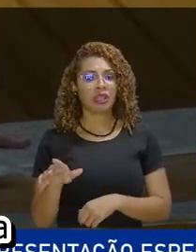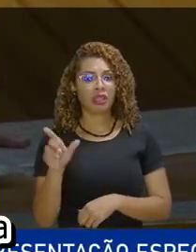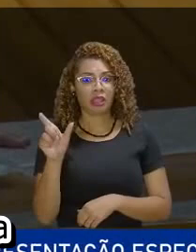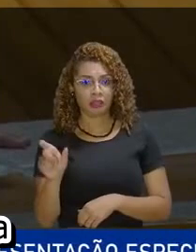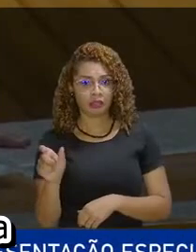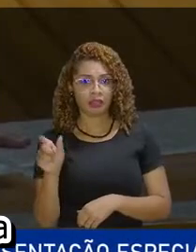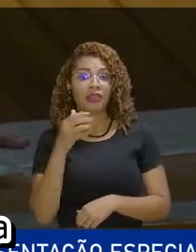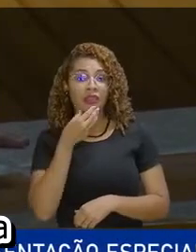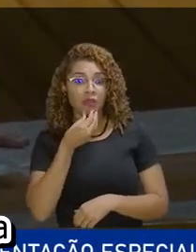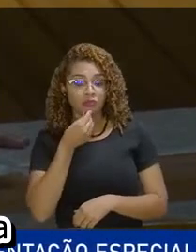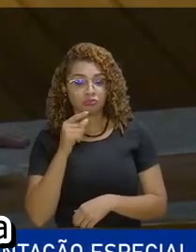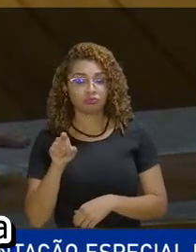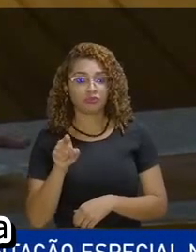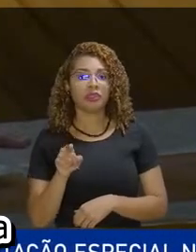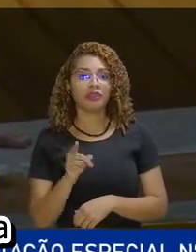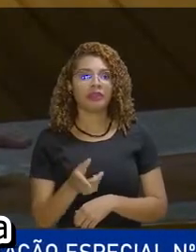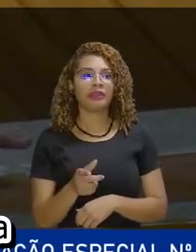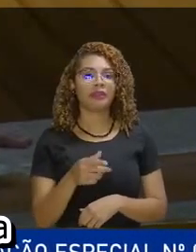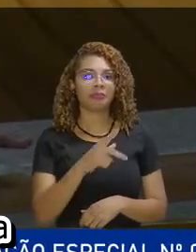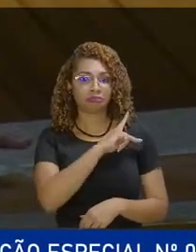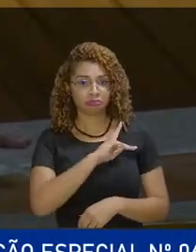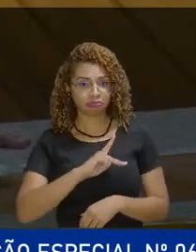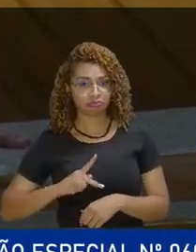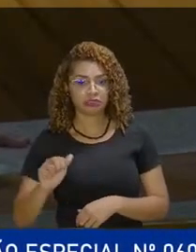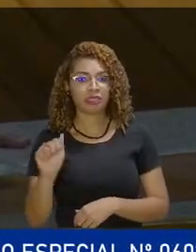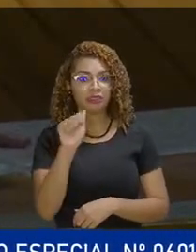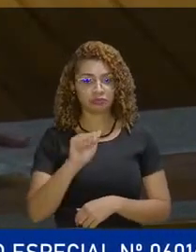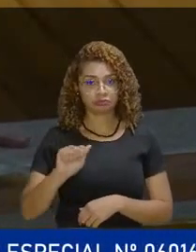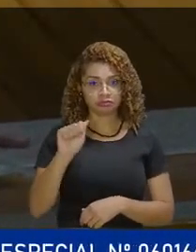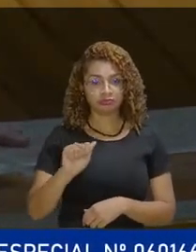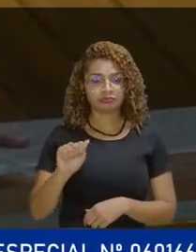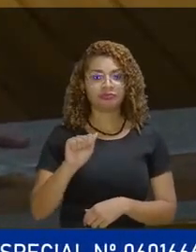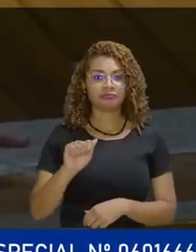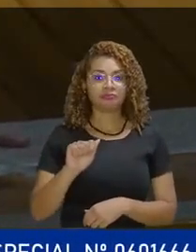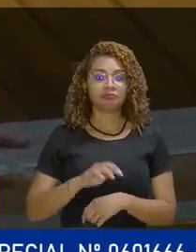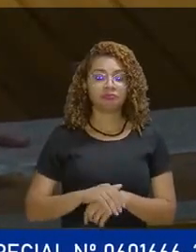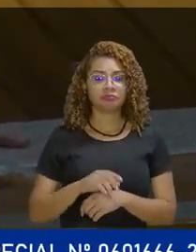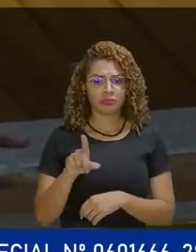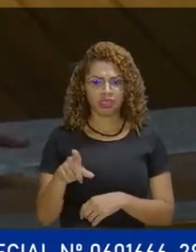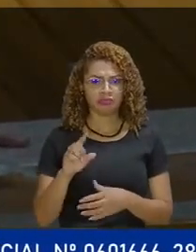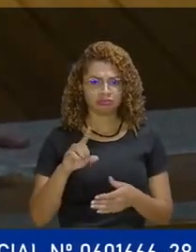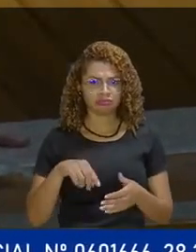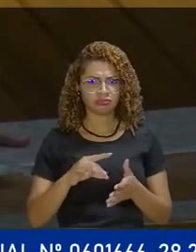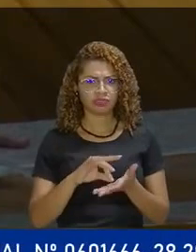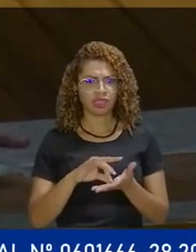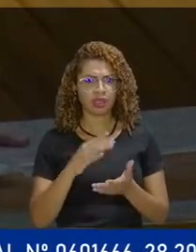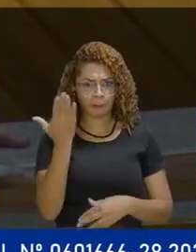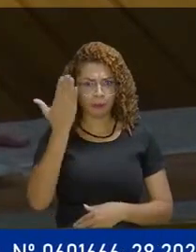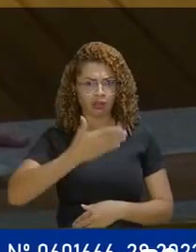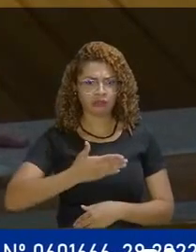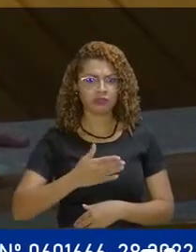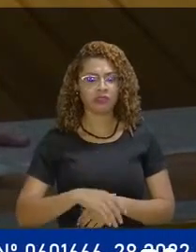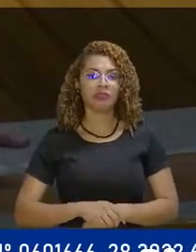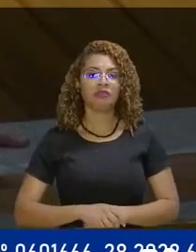isso de forma recorrente, 2 vezes por mês. Mas eles trouxeram essa prova dessa...